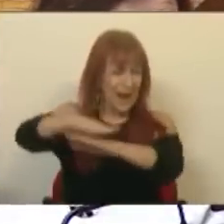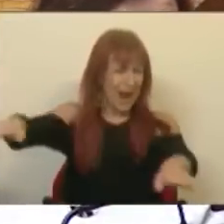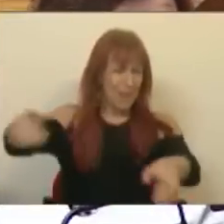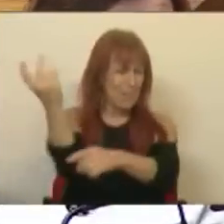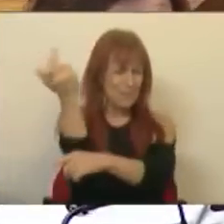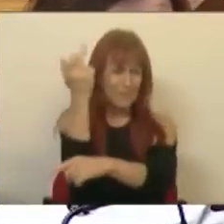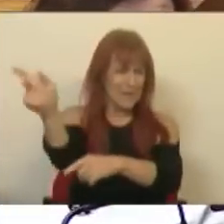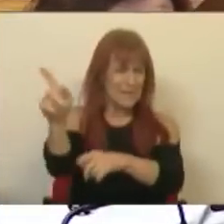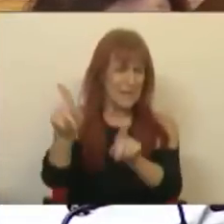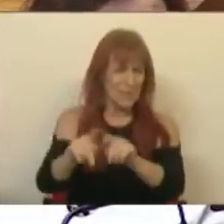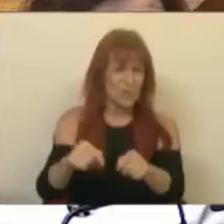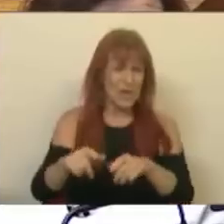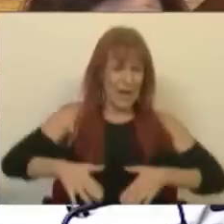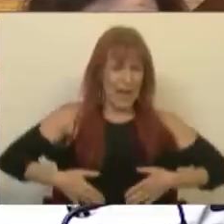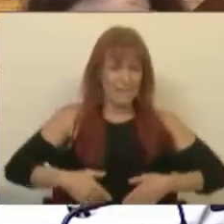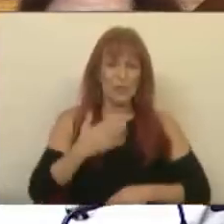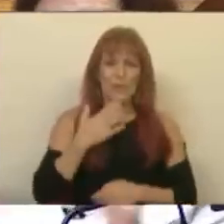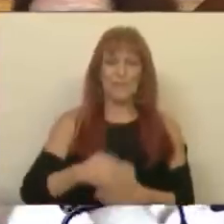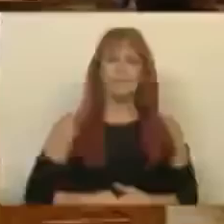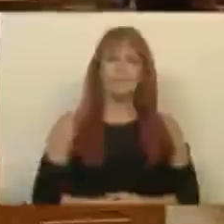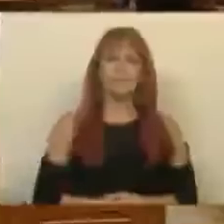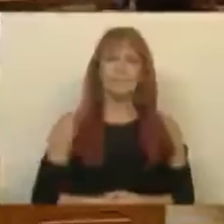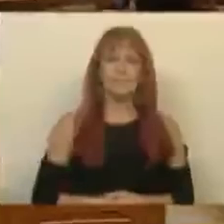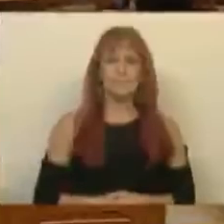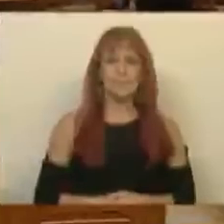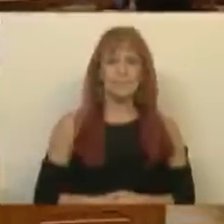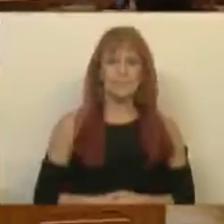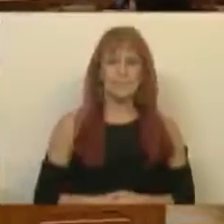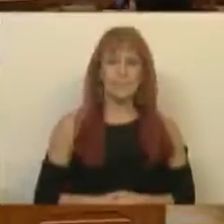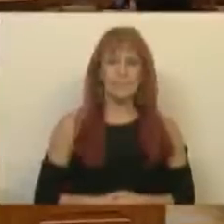de uma vez por todas com as greves Muito obrigado